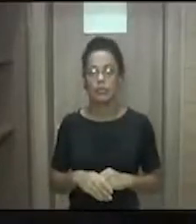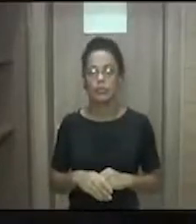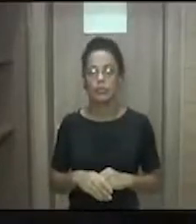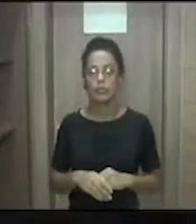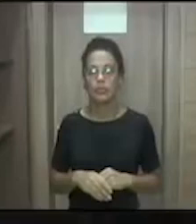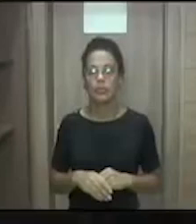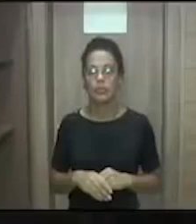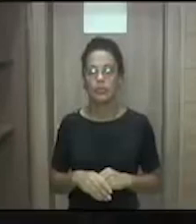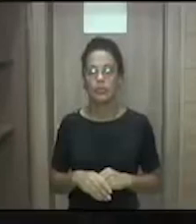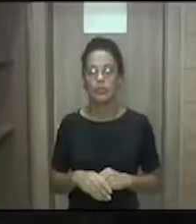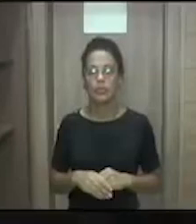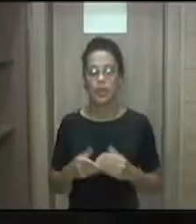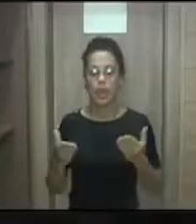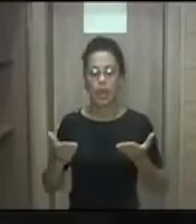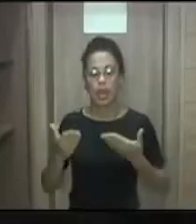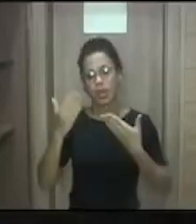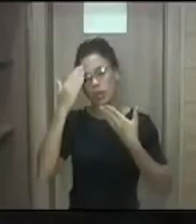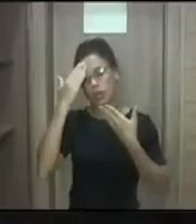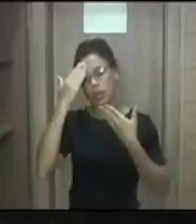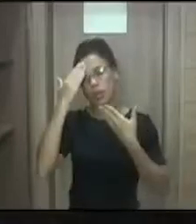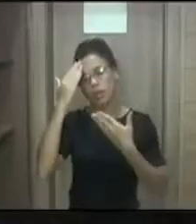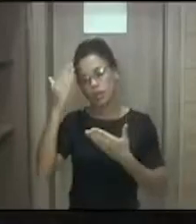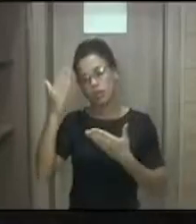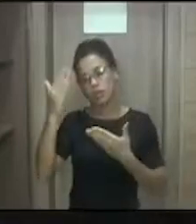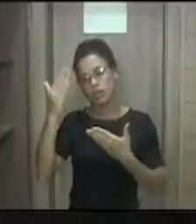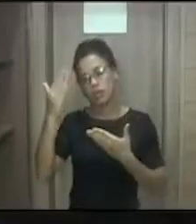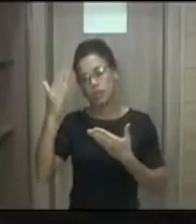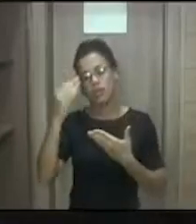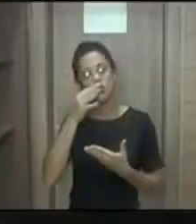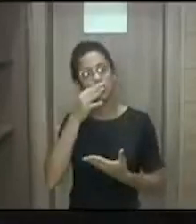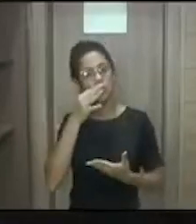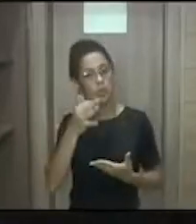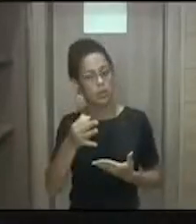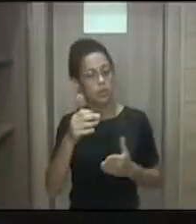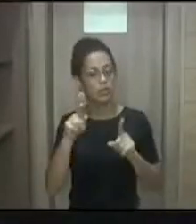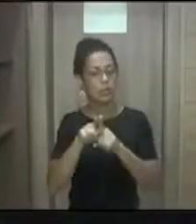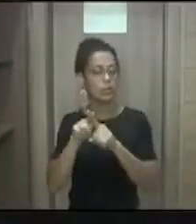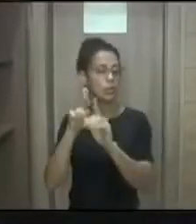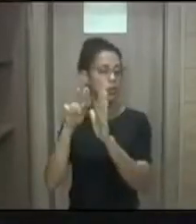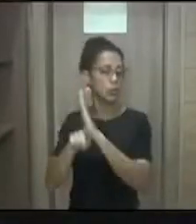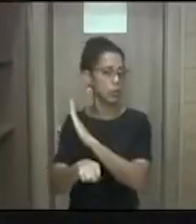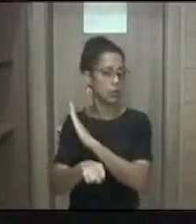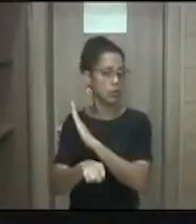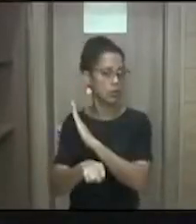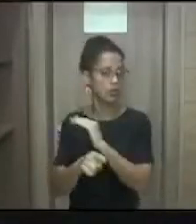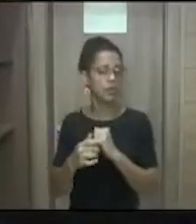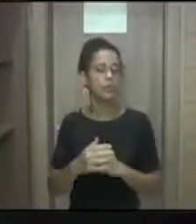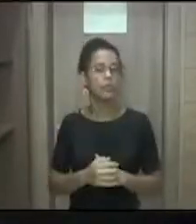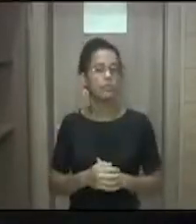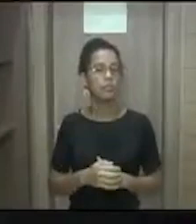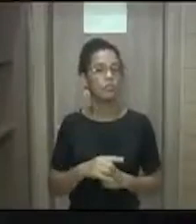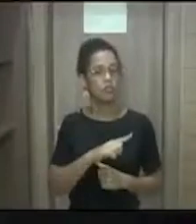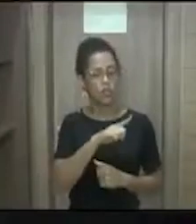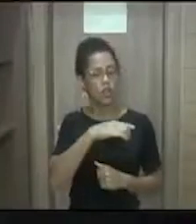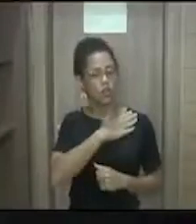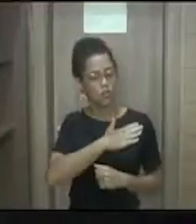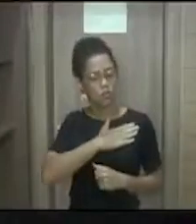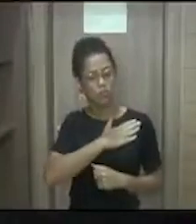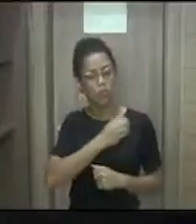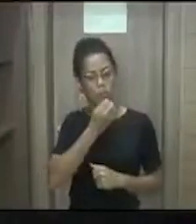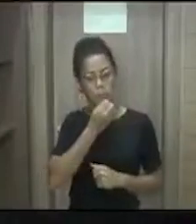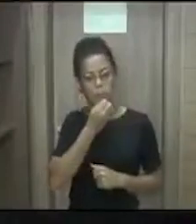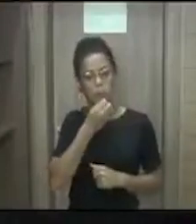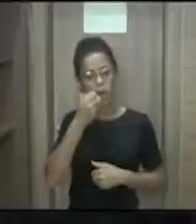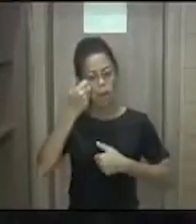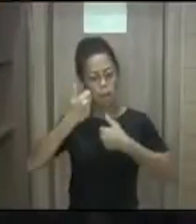Bom, gente, agradecer, né, os comentários e perguntas. Acho que Sonia conseguiu fazer uma excelente